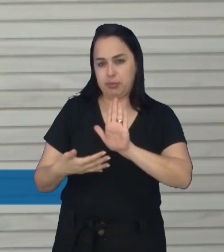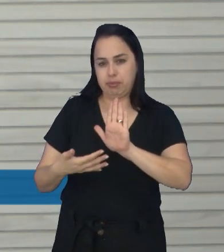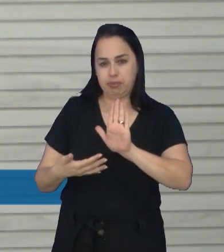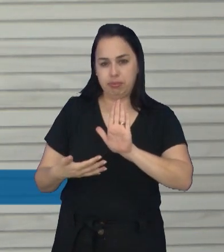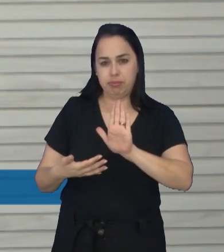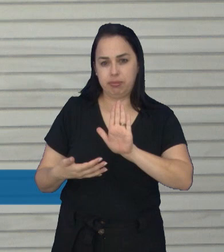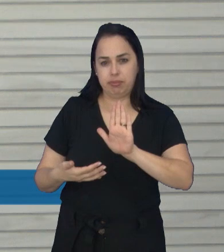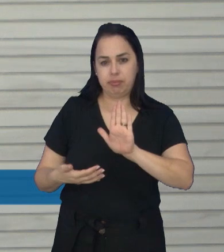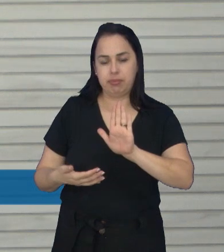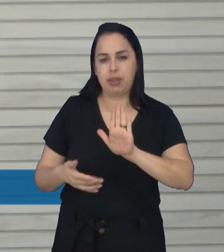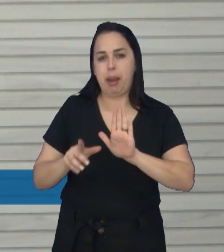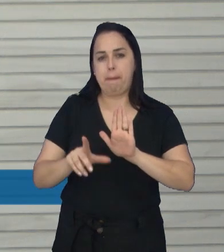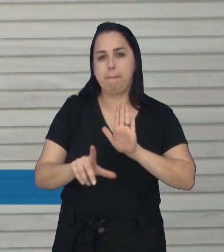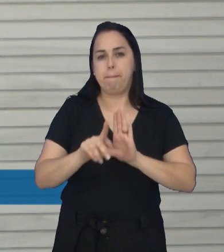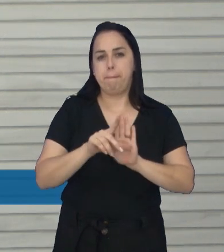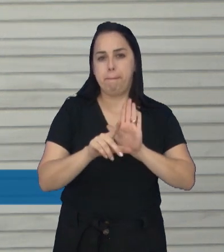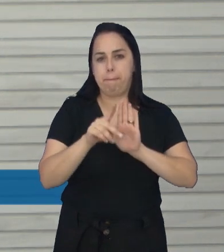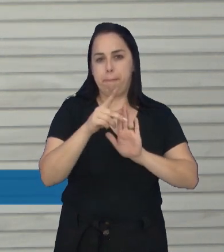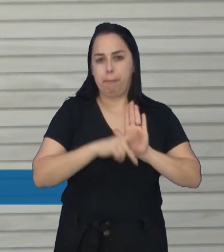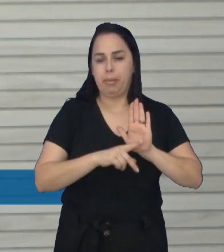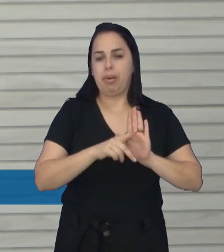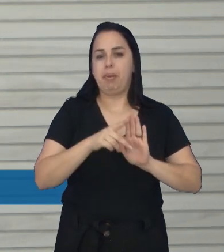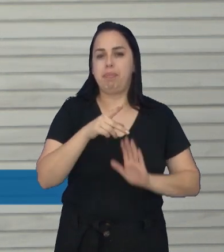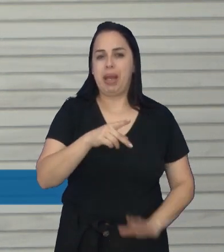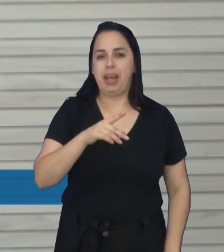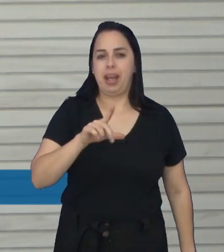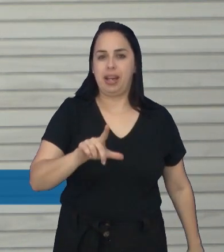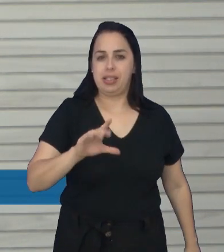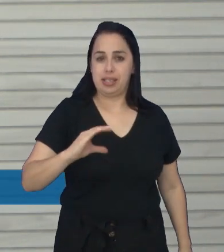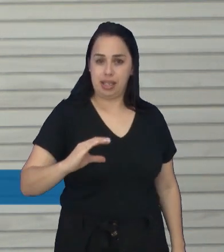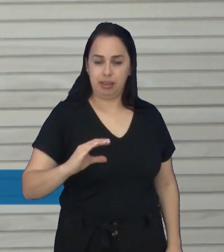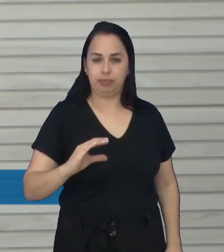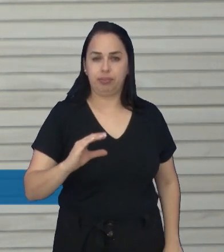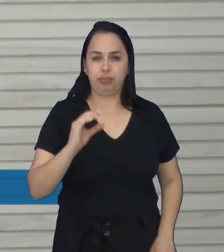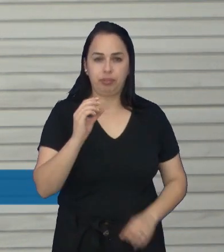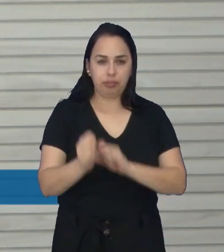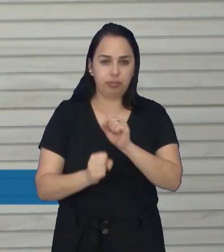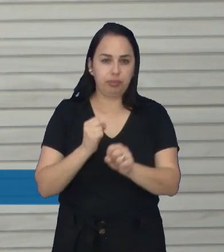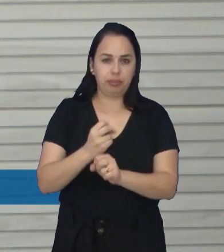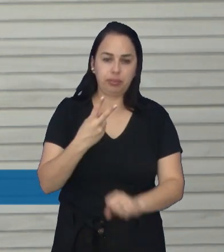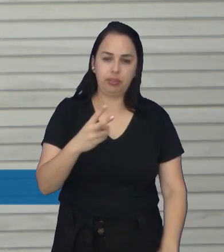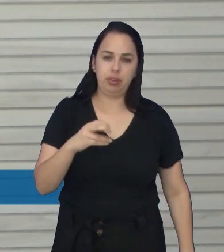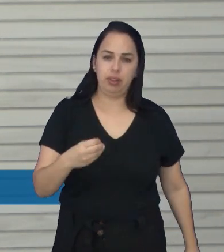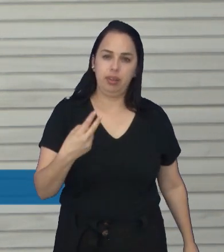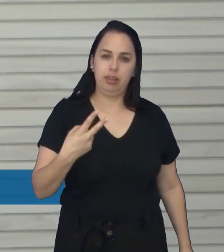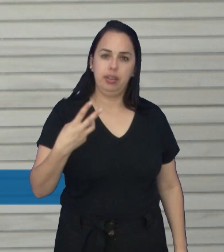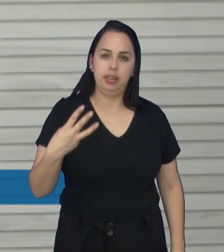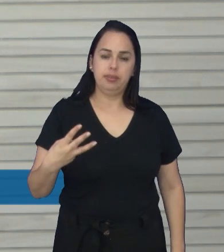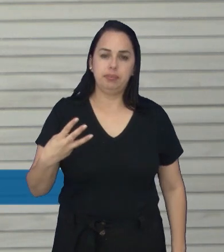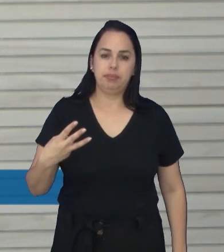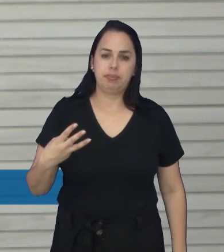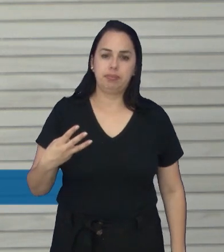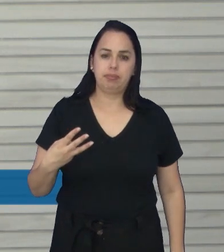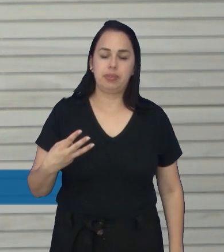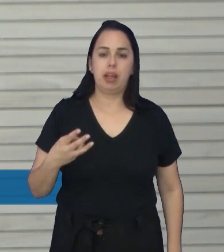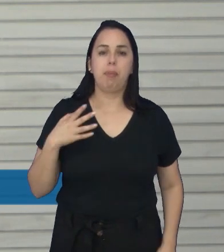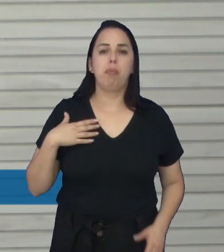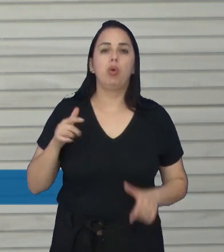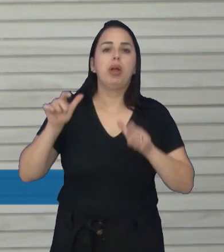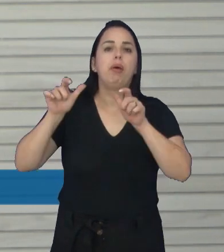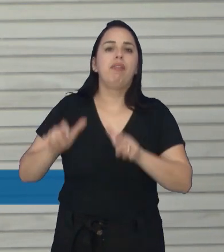essa pele se 03 2023 que ainda muda a vida de